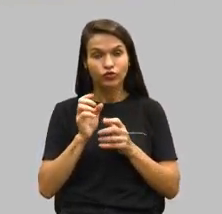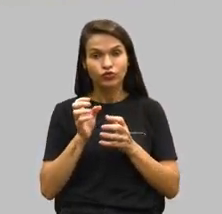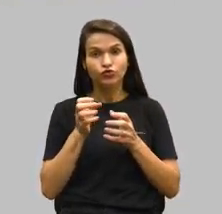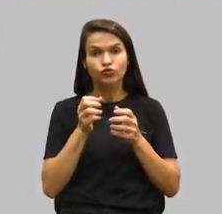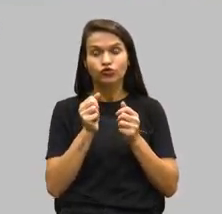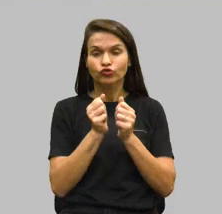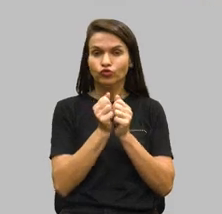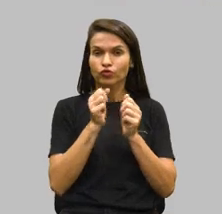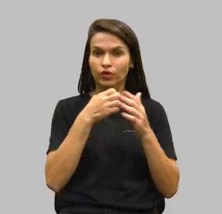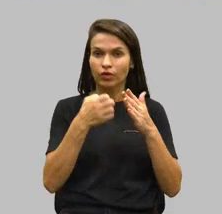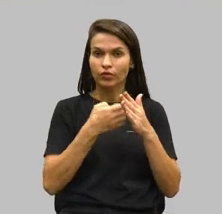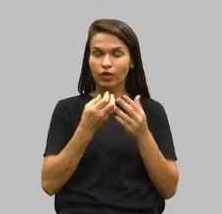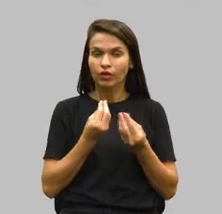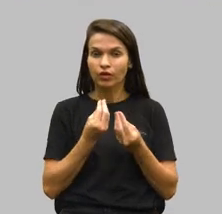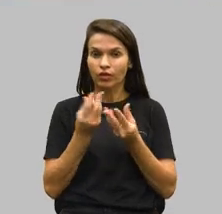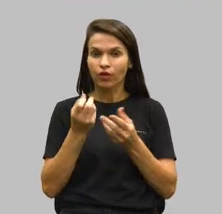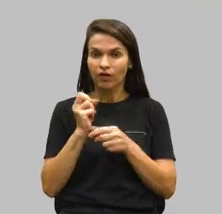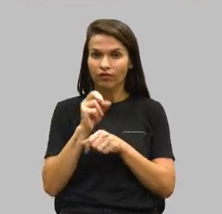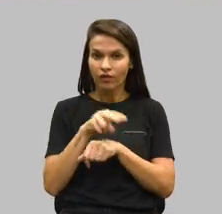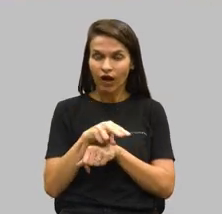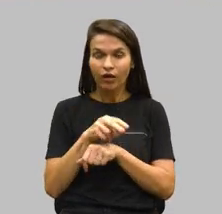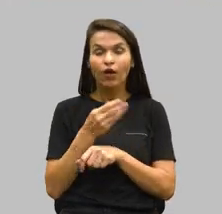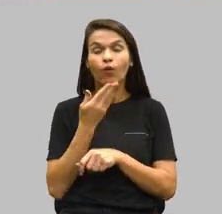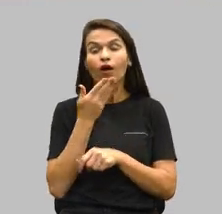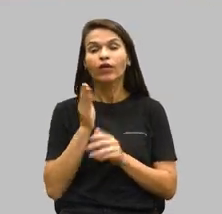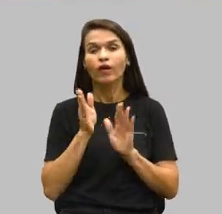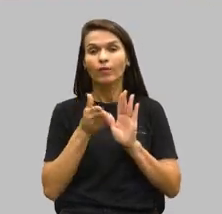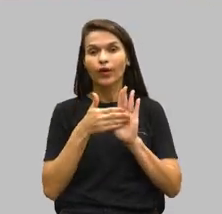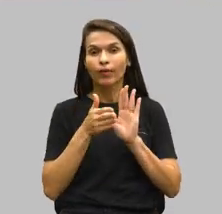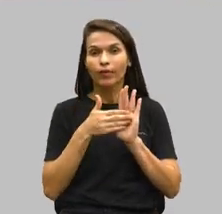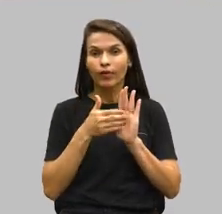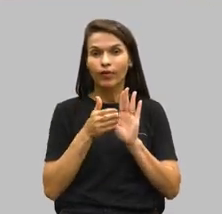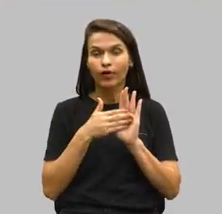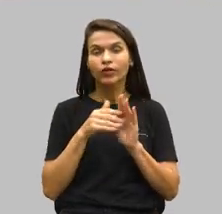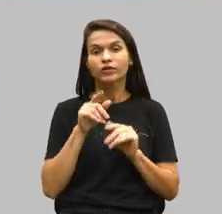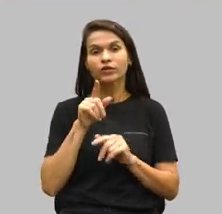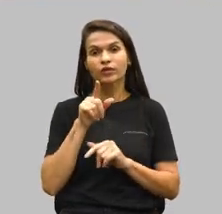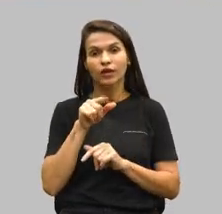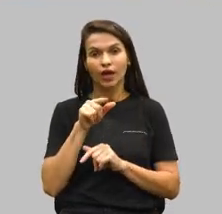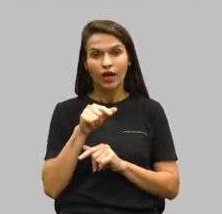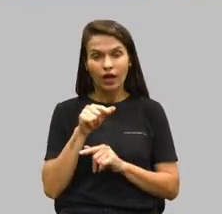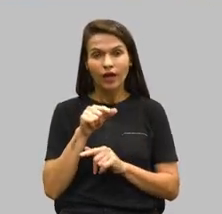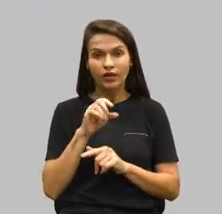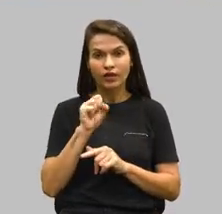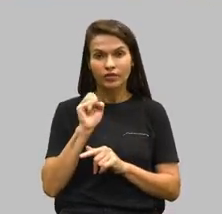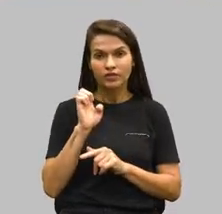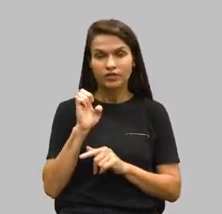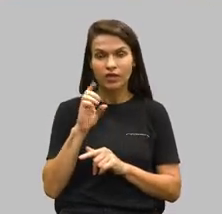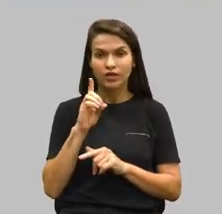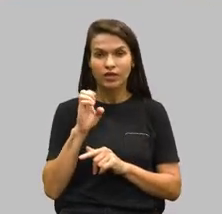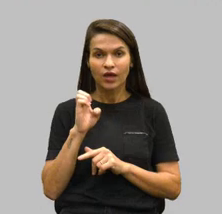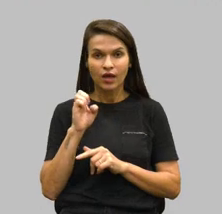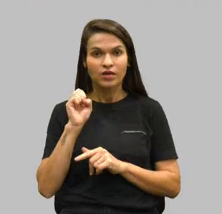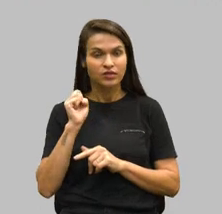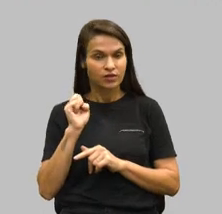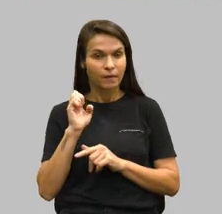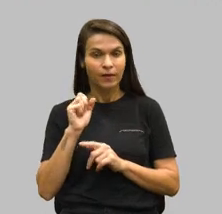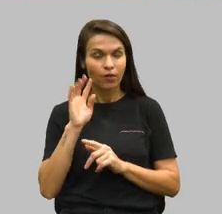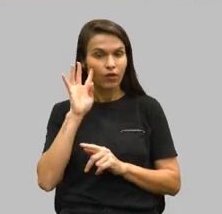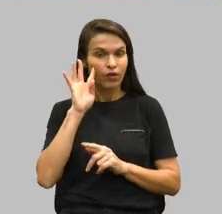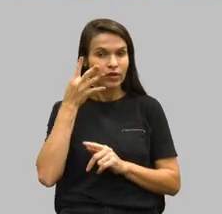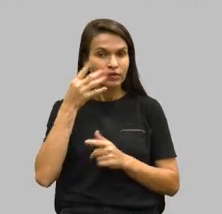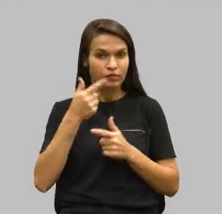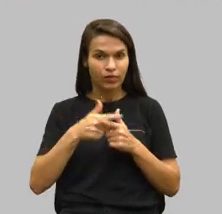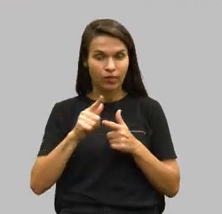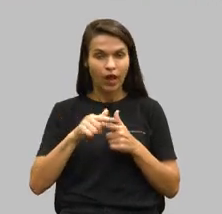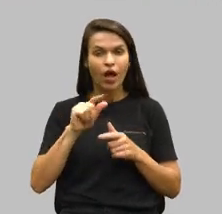empresas que estão ofertando a vaga Qual que é a proposta Proposta que que a cedes tem para poder fazer para poder solucionar essa questão é